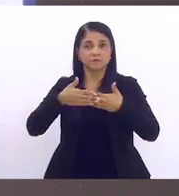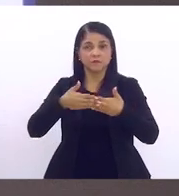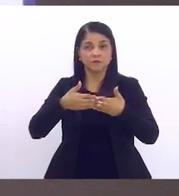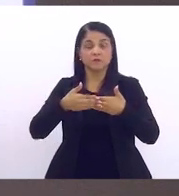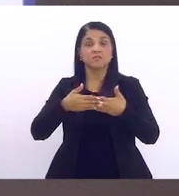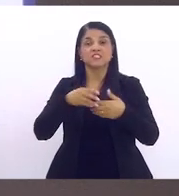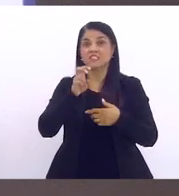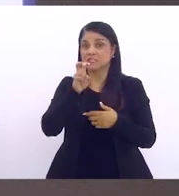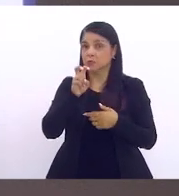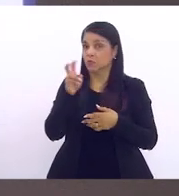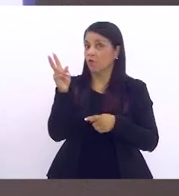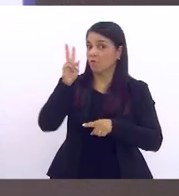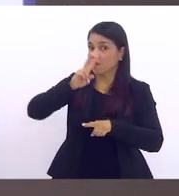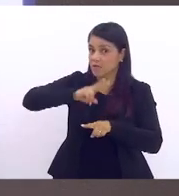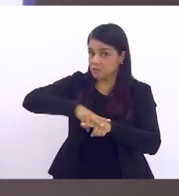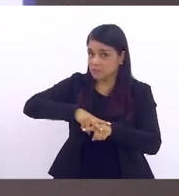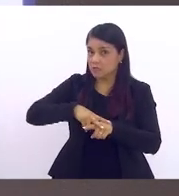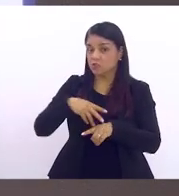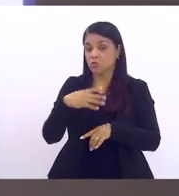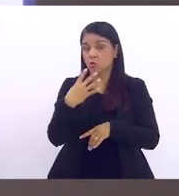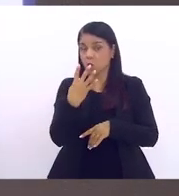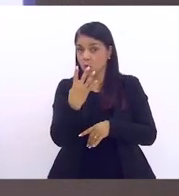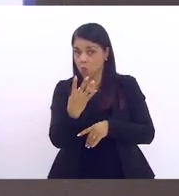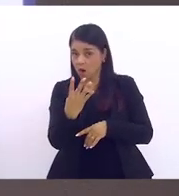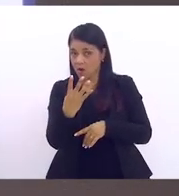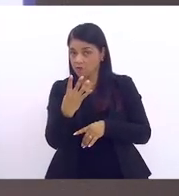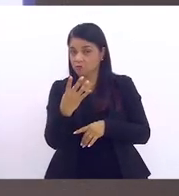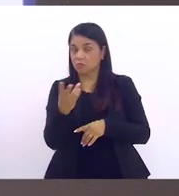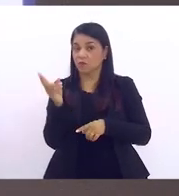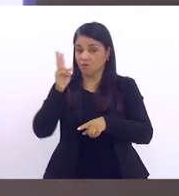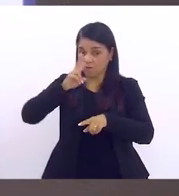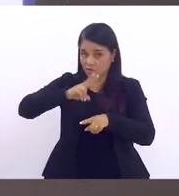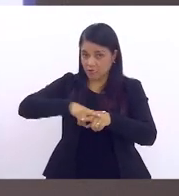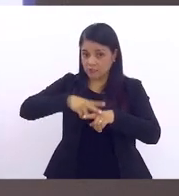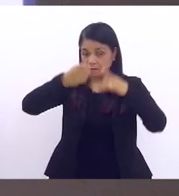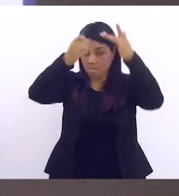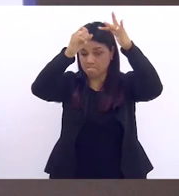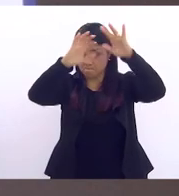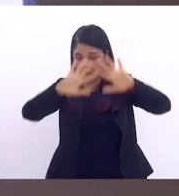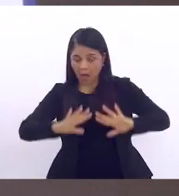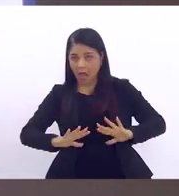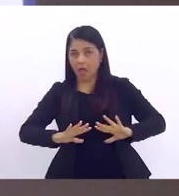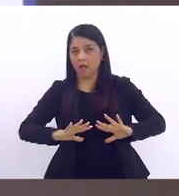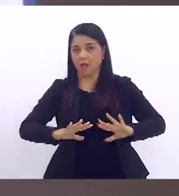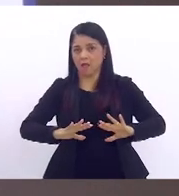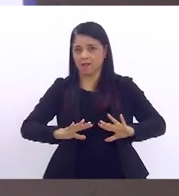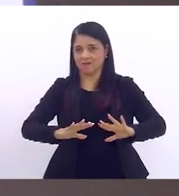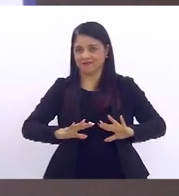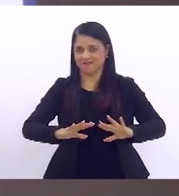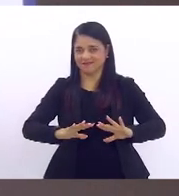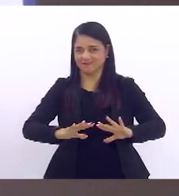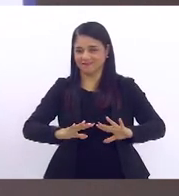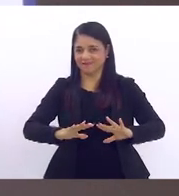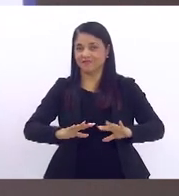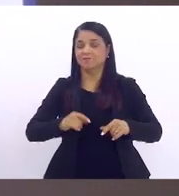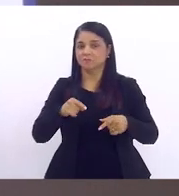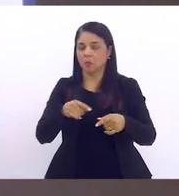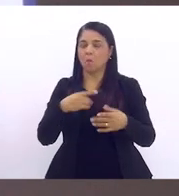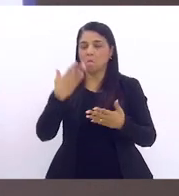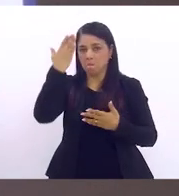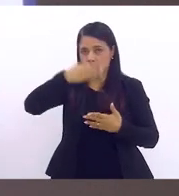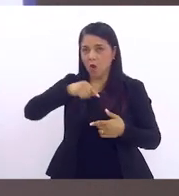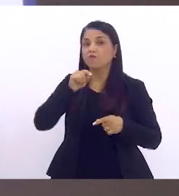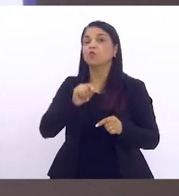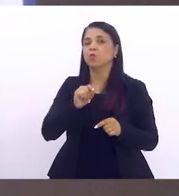vezes e das cinco quatro vezes a gente teve queda de de de de barreira então ou seja isso comprova a metodologia do